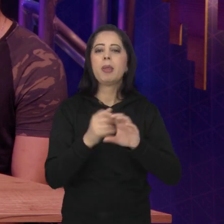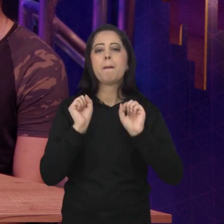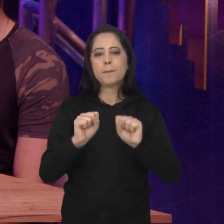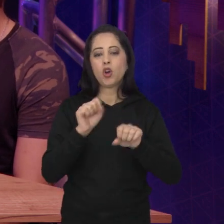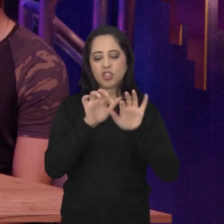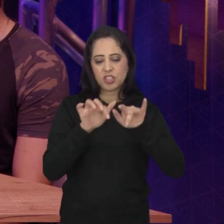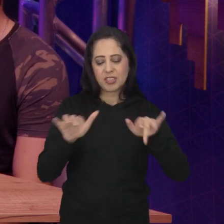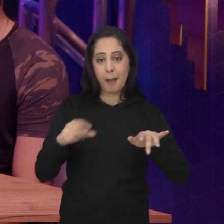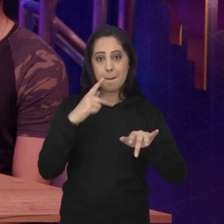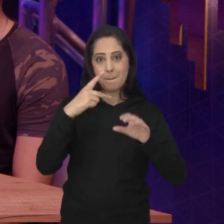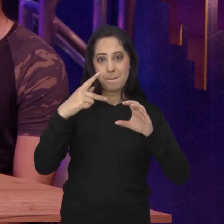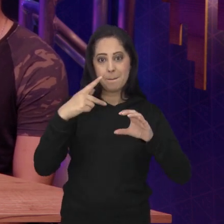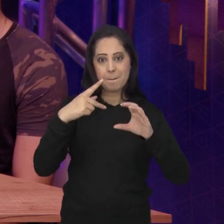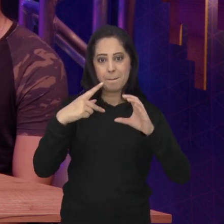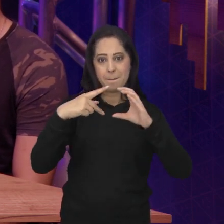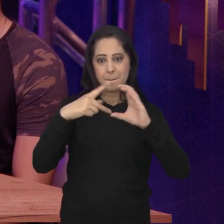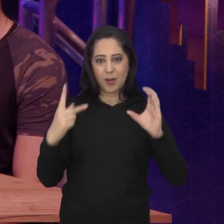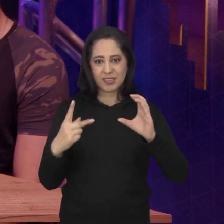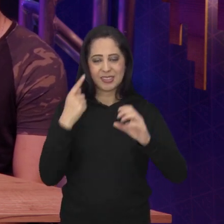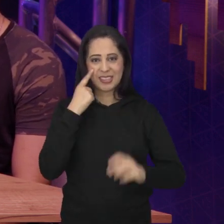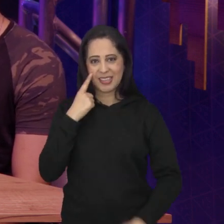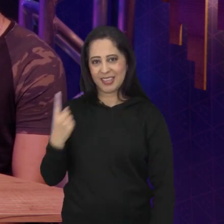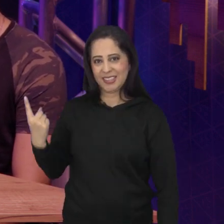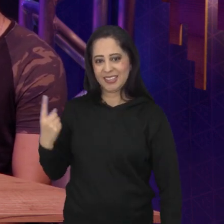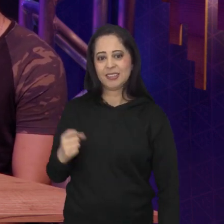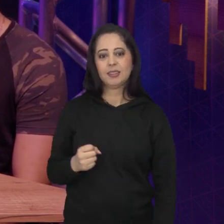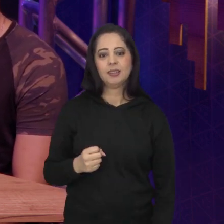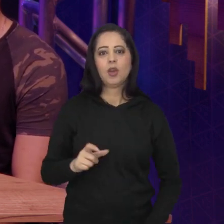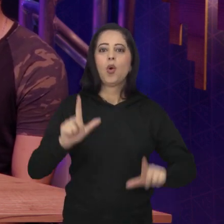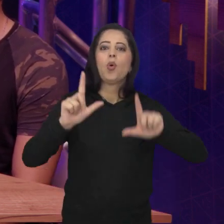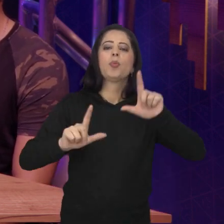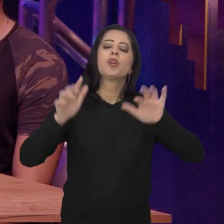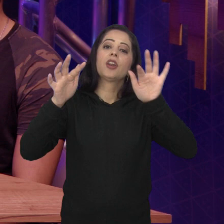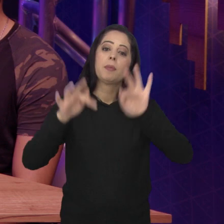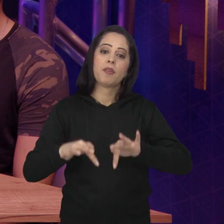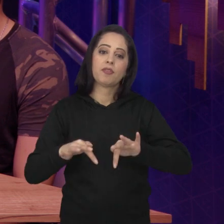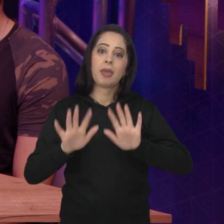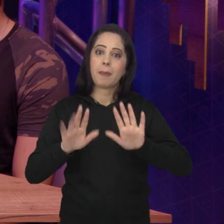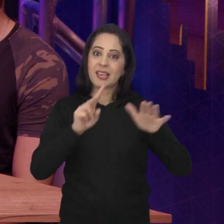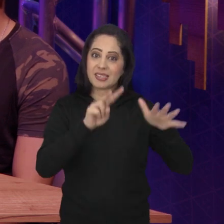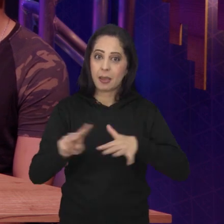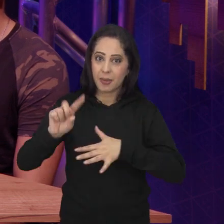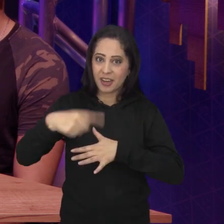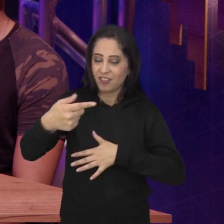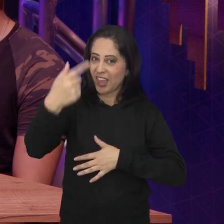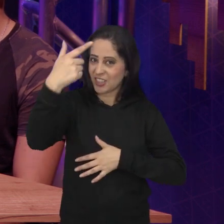É só colocar lá, pode ser TV Câmara São José dos Campos, que vocês acham. Pessoal, o episódio de hoje fica por aqui, mas